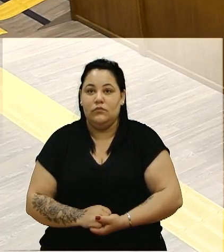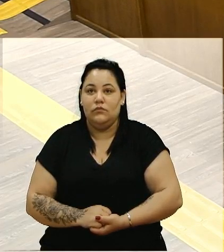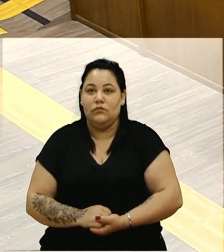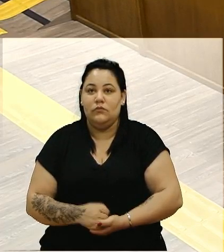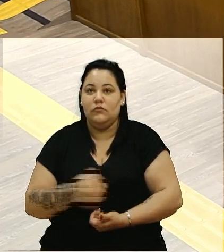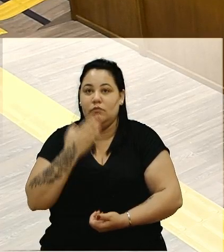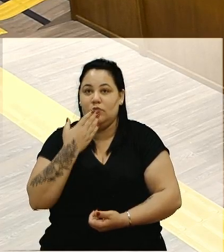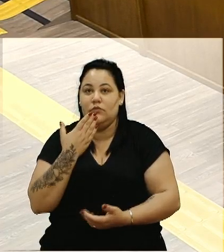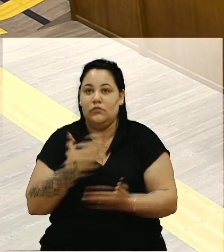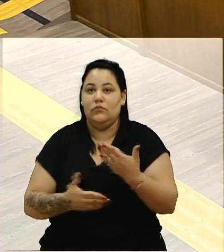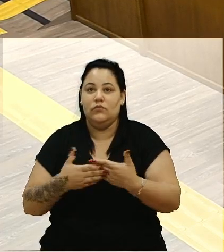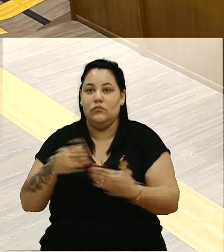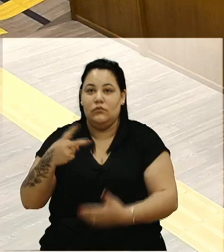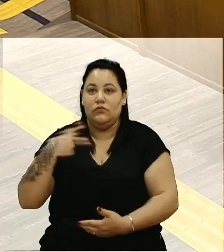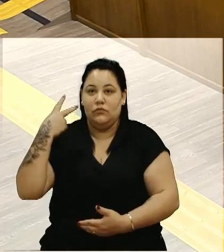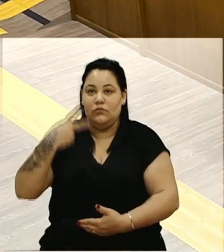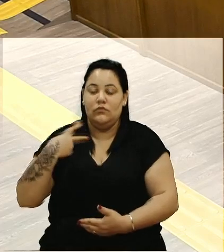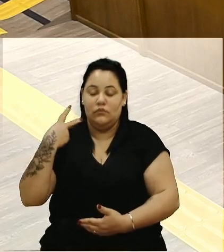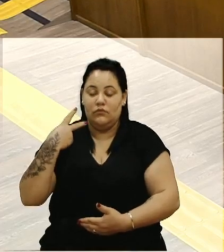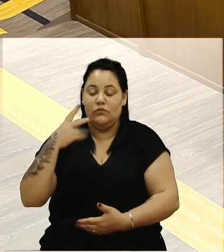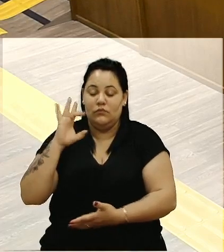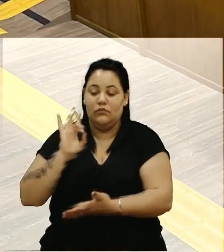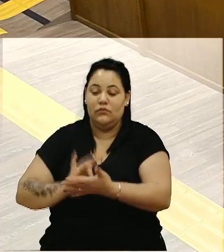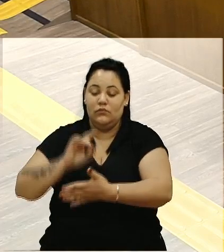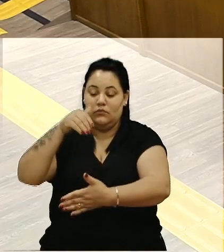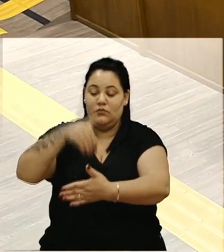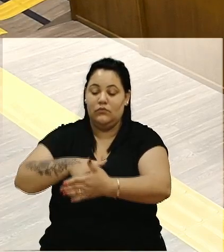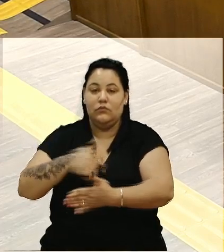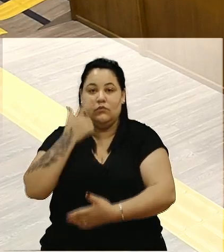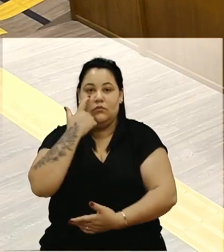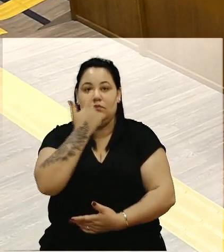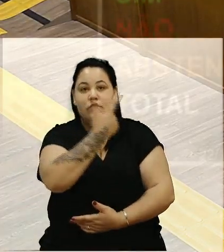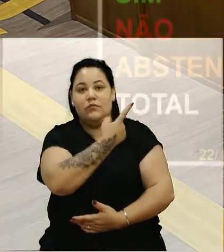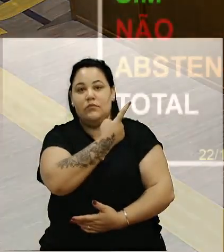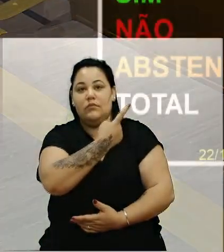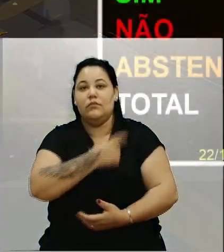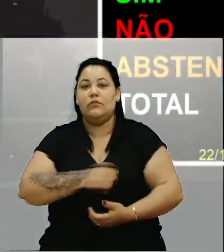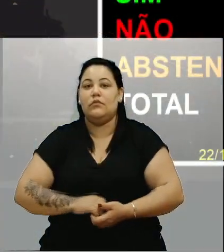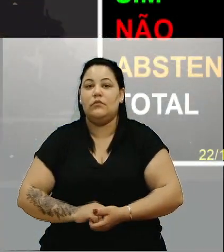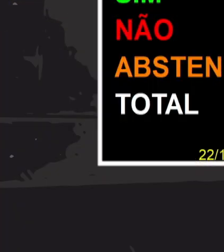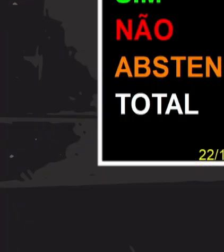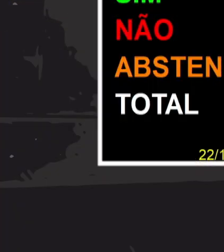Solicito às vereadoras e vereadores que registrem os seus votos.